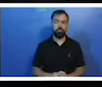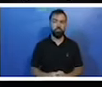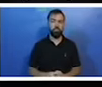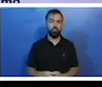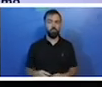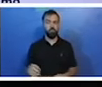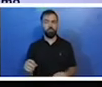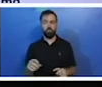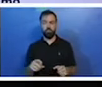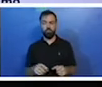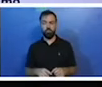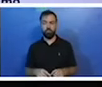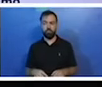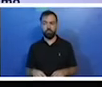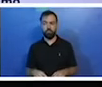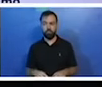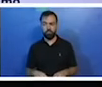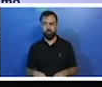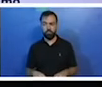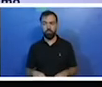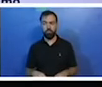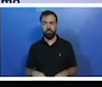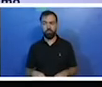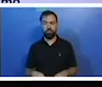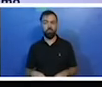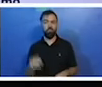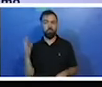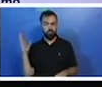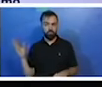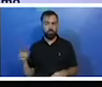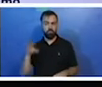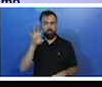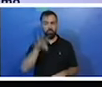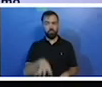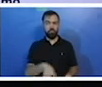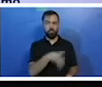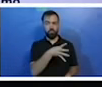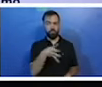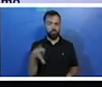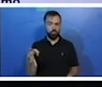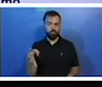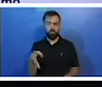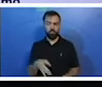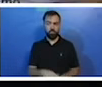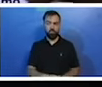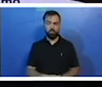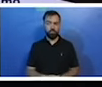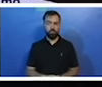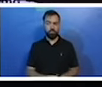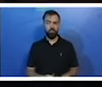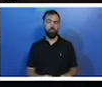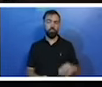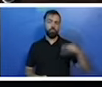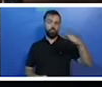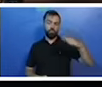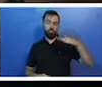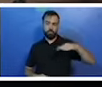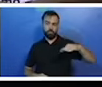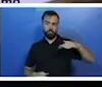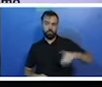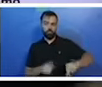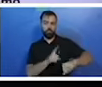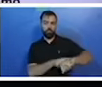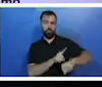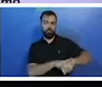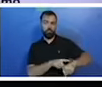e já praticando com atividade física, tá certo? Então aqui nós temos uma planilha, vocês podem ver que cada quantidade de